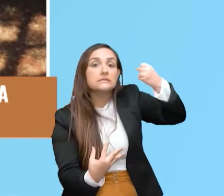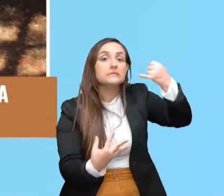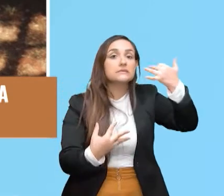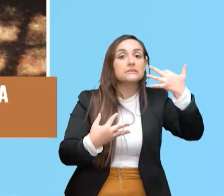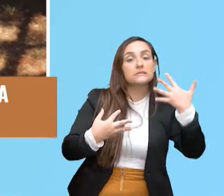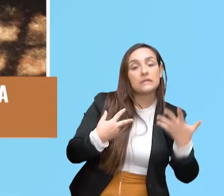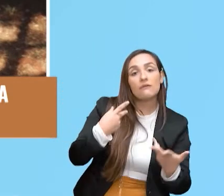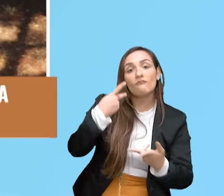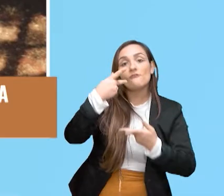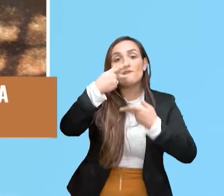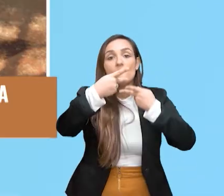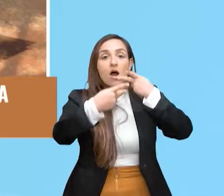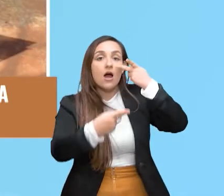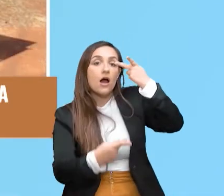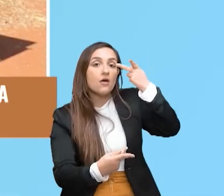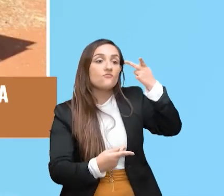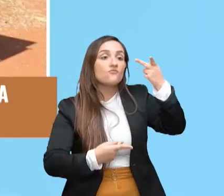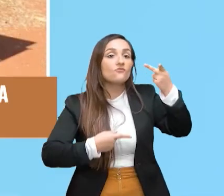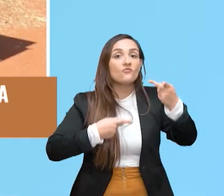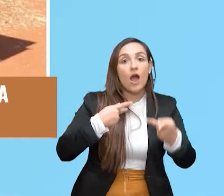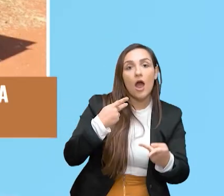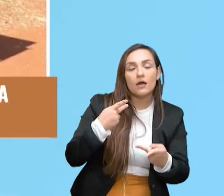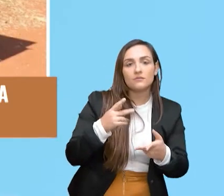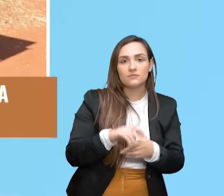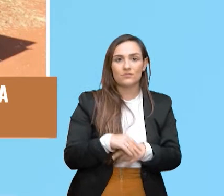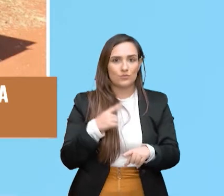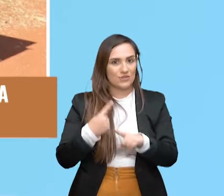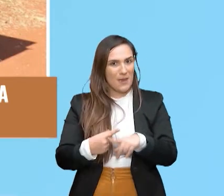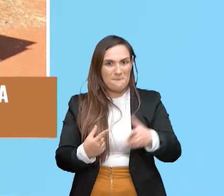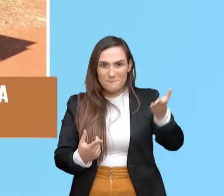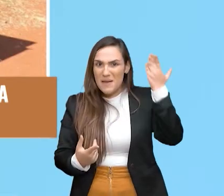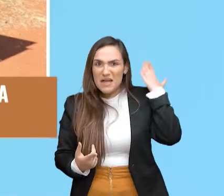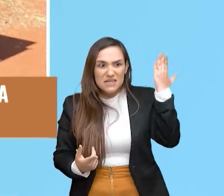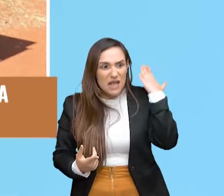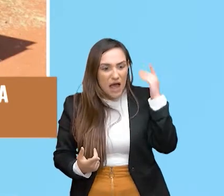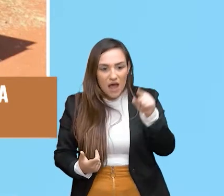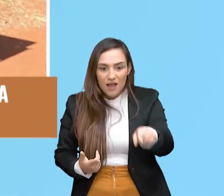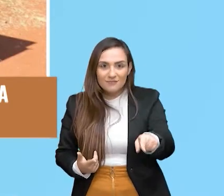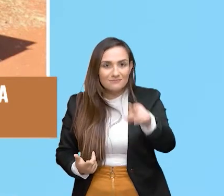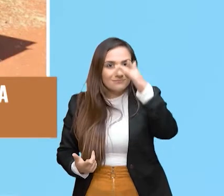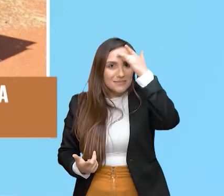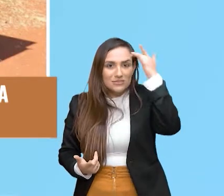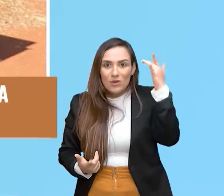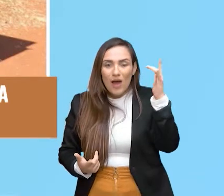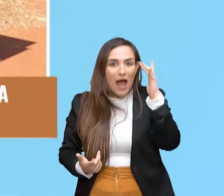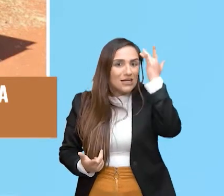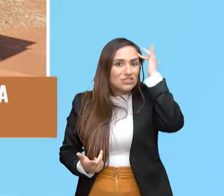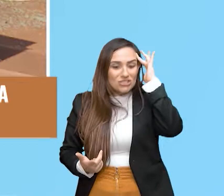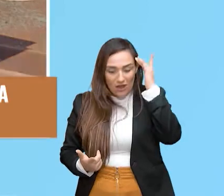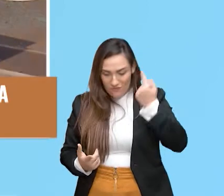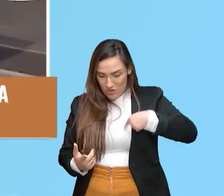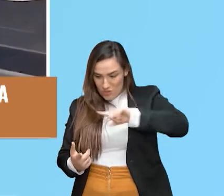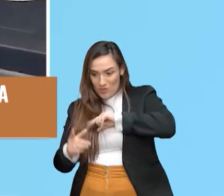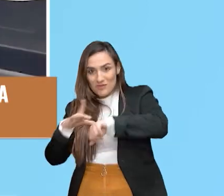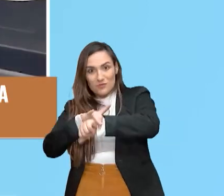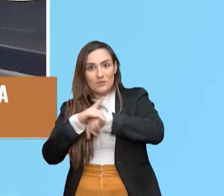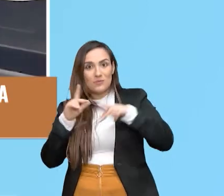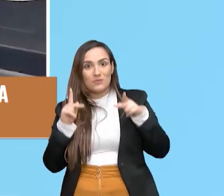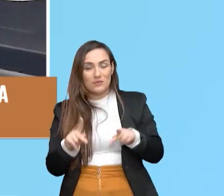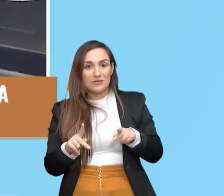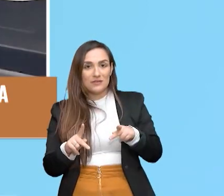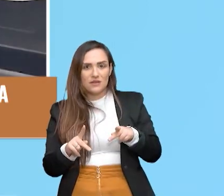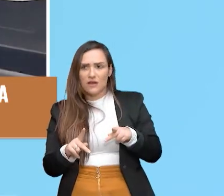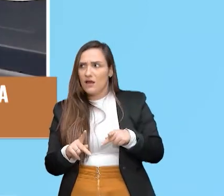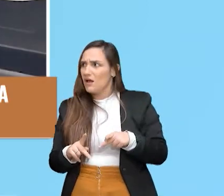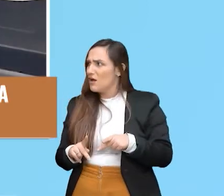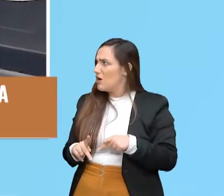não queremos, no início dos atendimentos nós éramos confundidos muitas vezes com pessoas